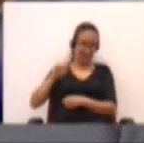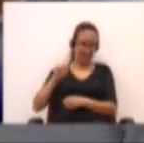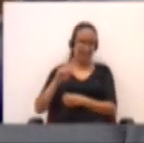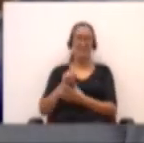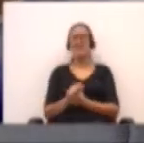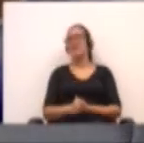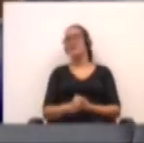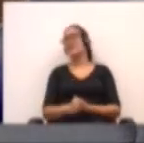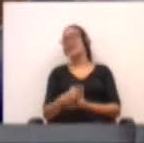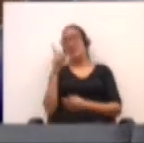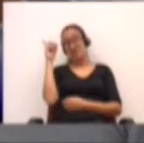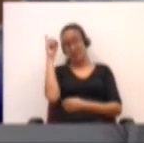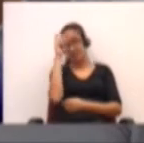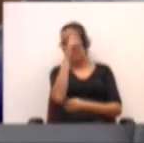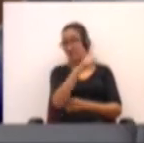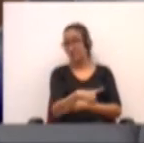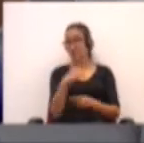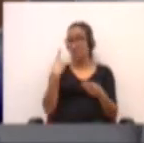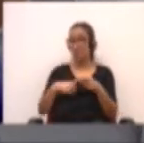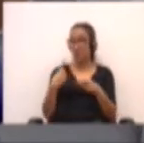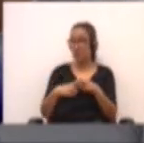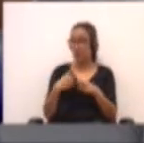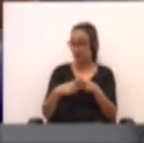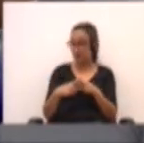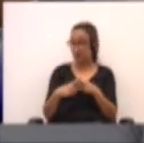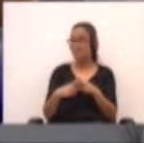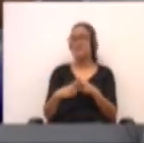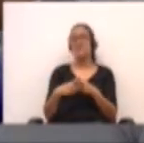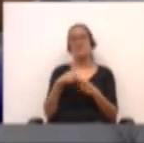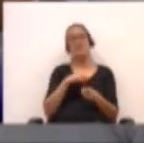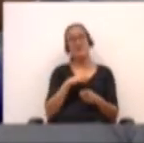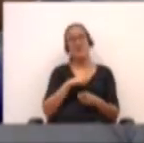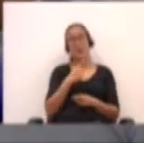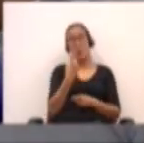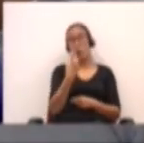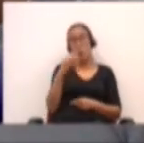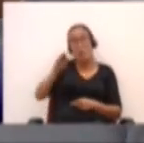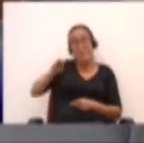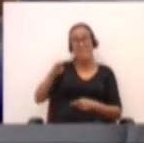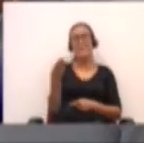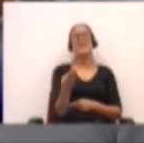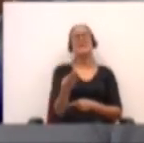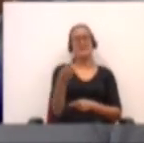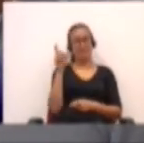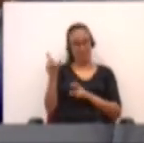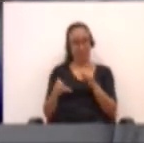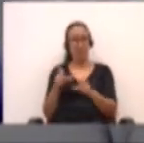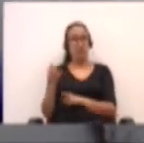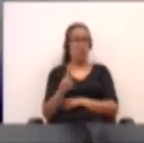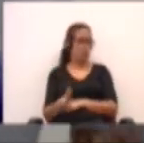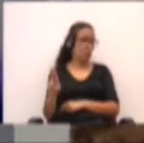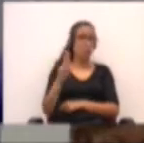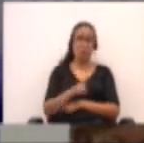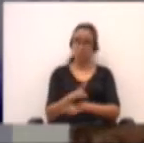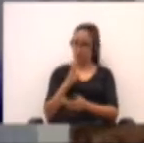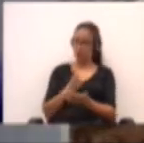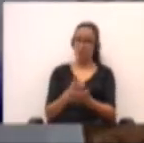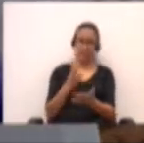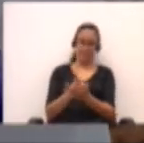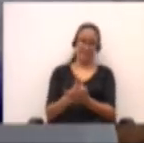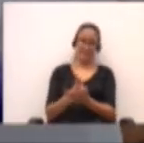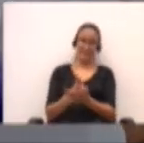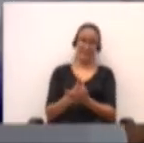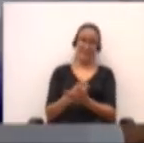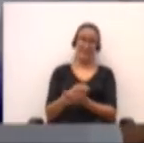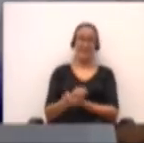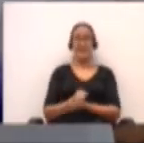região 1.200.000 habitantes, usuários em potencial do trem metropolitano, do trem regional. Significa dizer que o cidadão